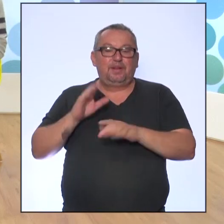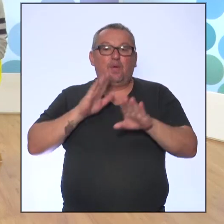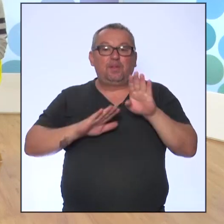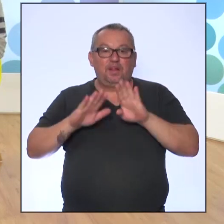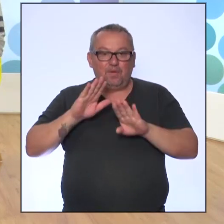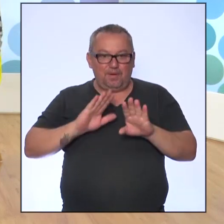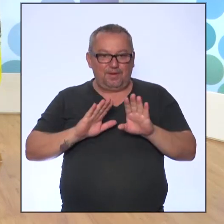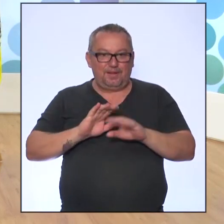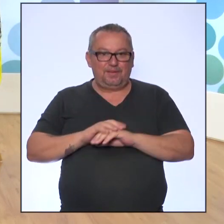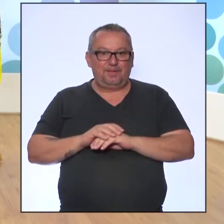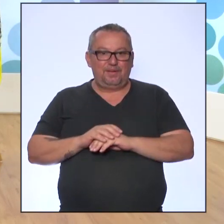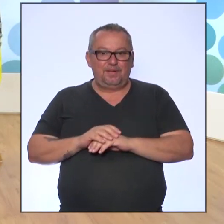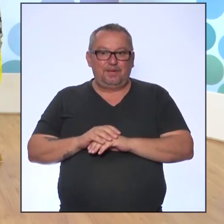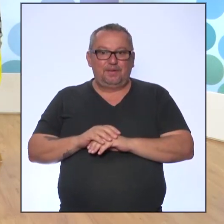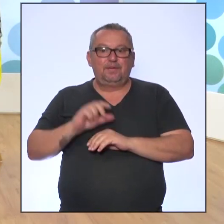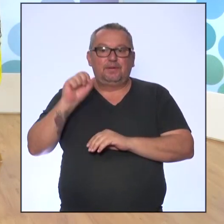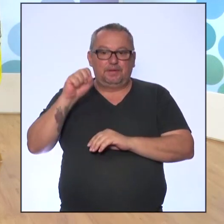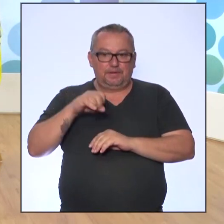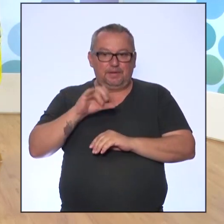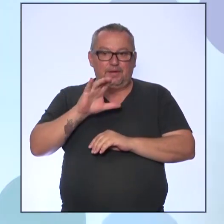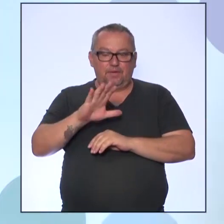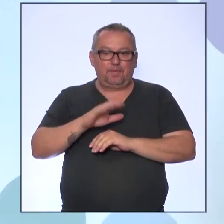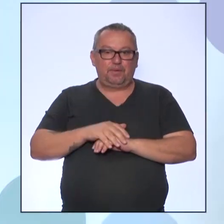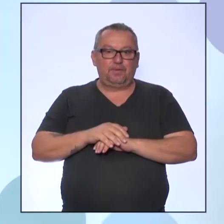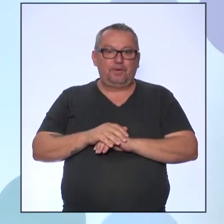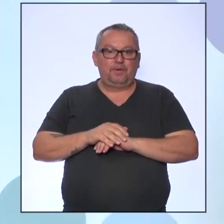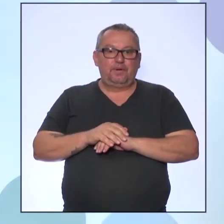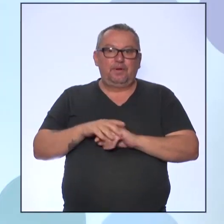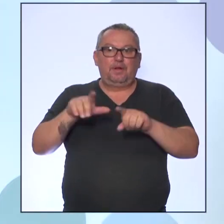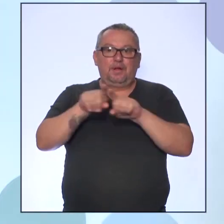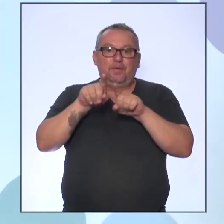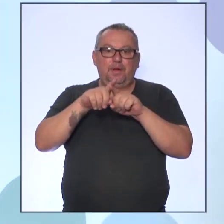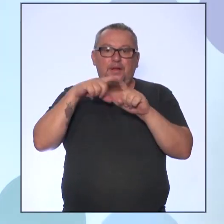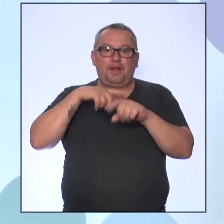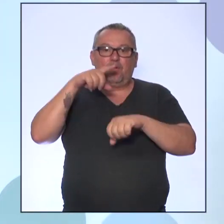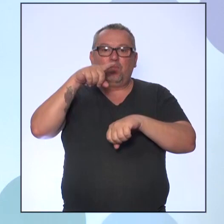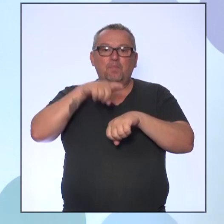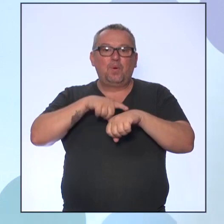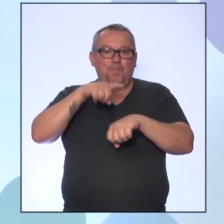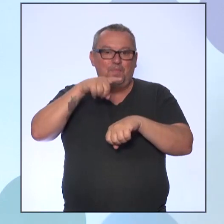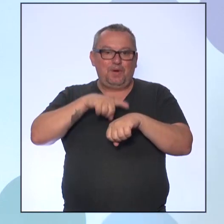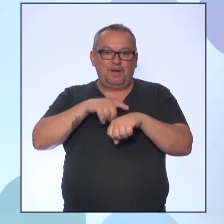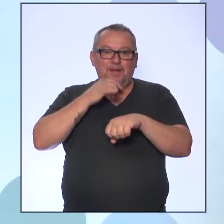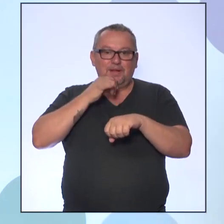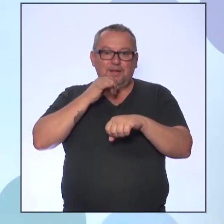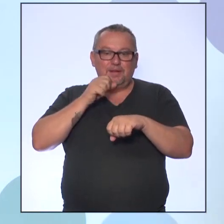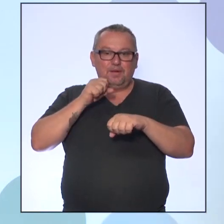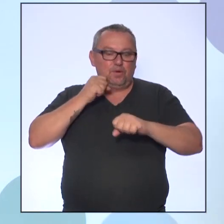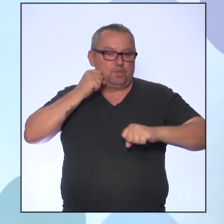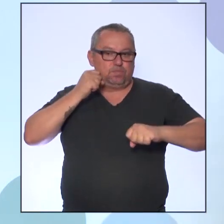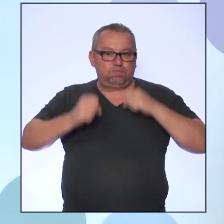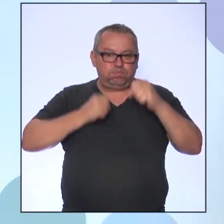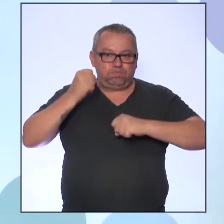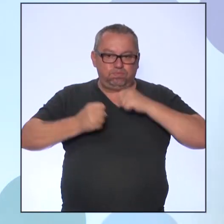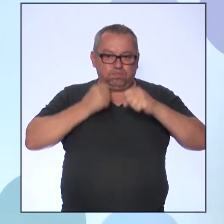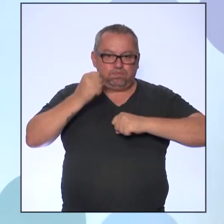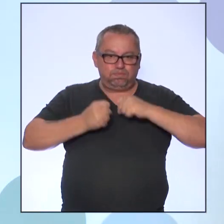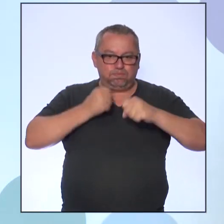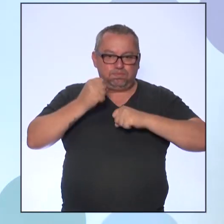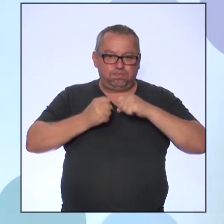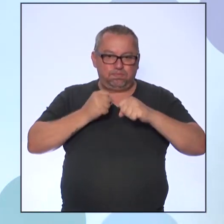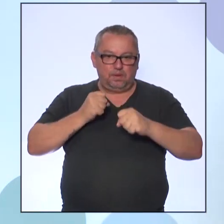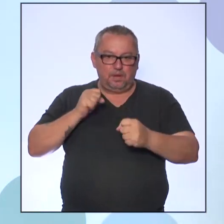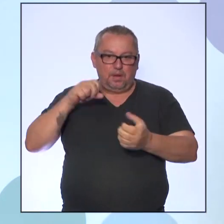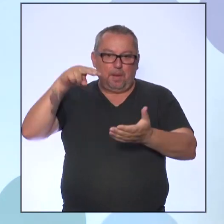não é isso? Sim, né? Então, assim, e tem aquele momento também que a gente, por exemplo, se a gente corre demais e pisa, né,